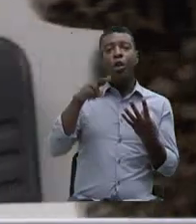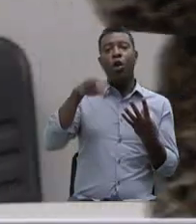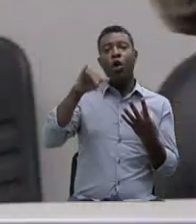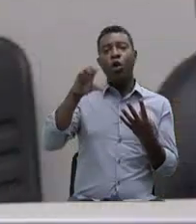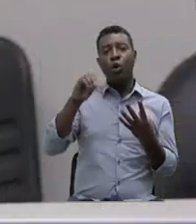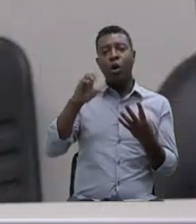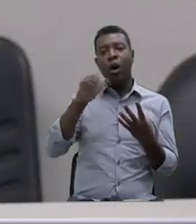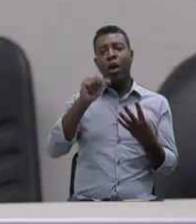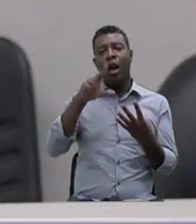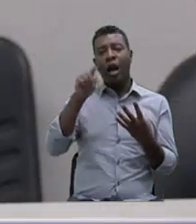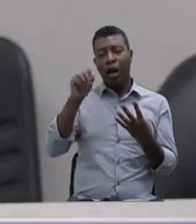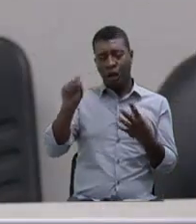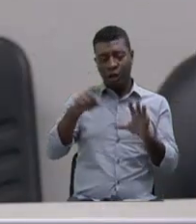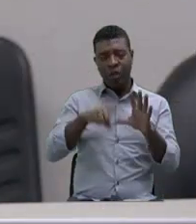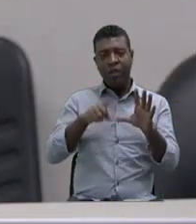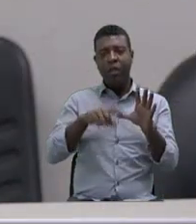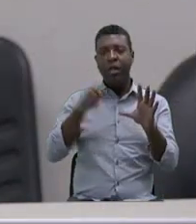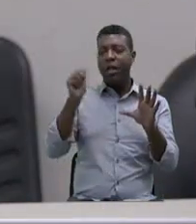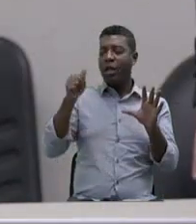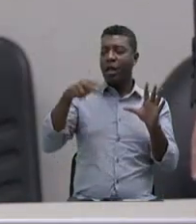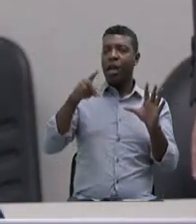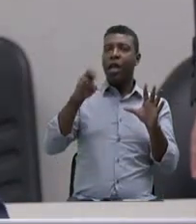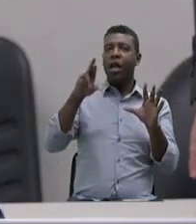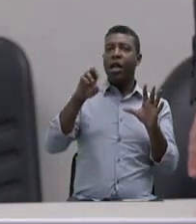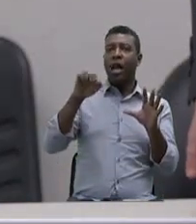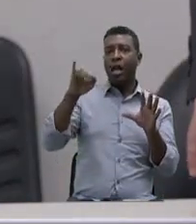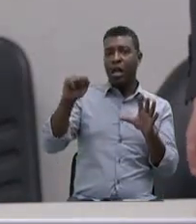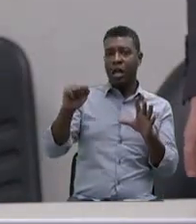de Jesus, muito obrigado a todo mundo pela presença.